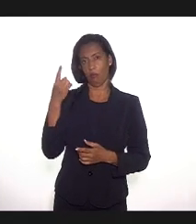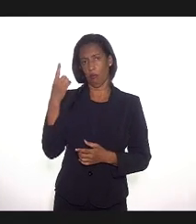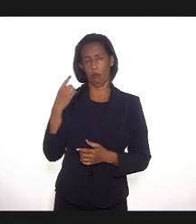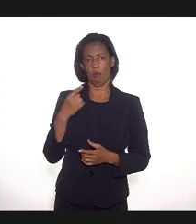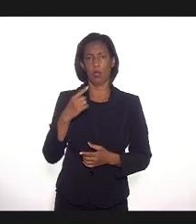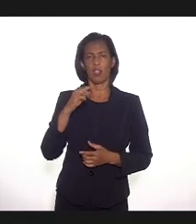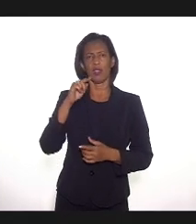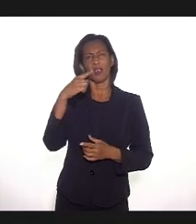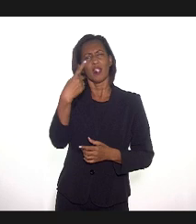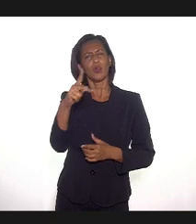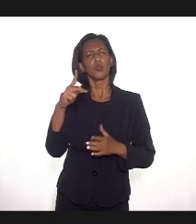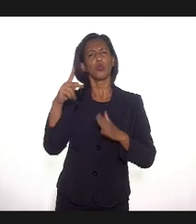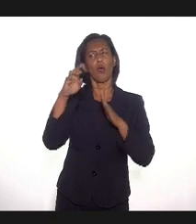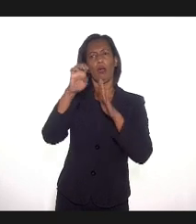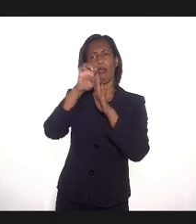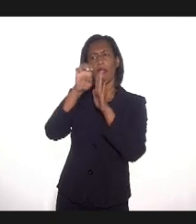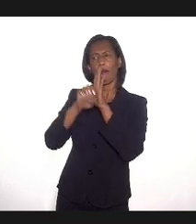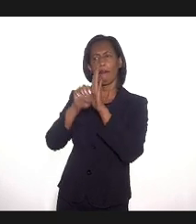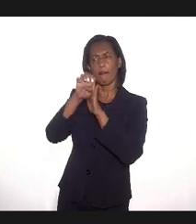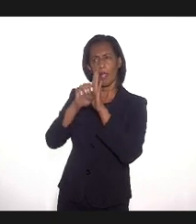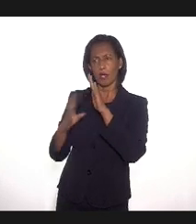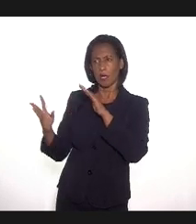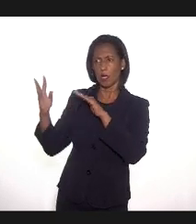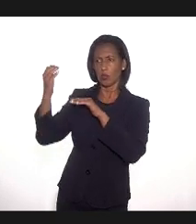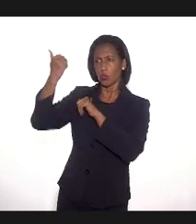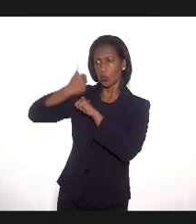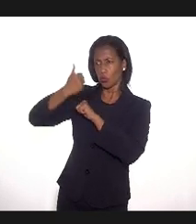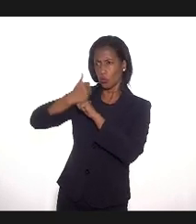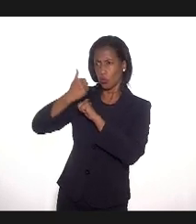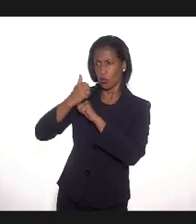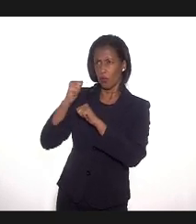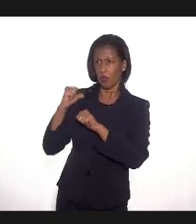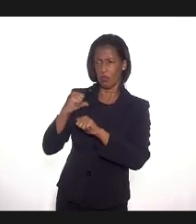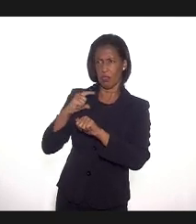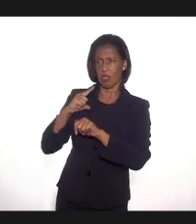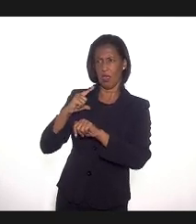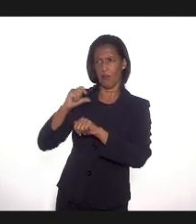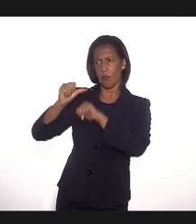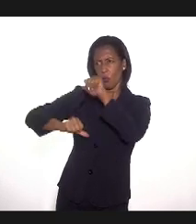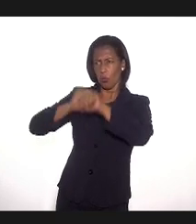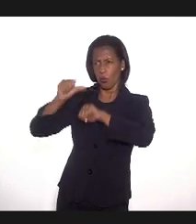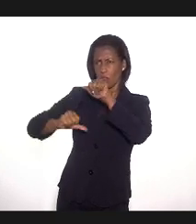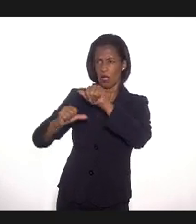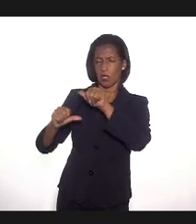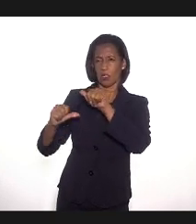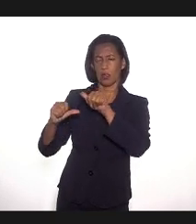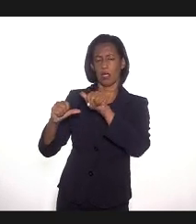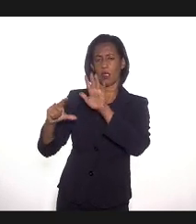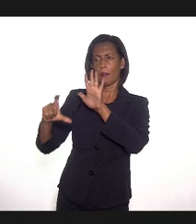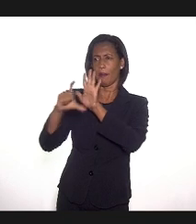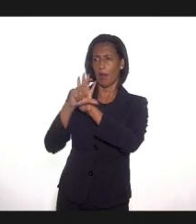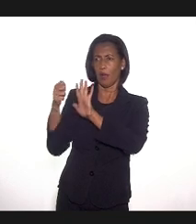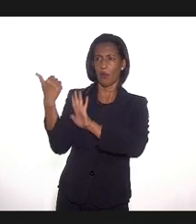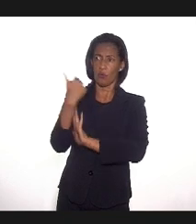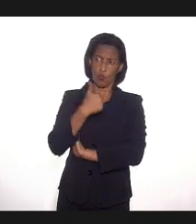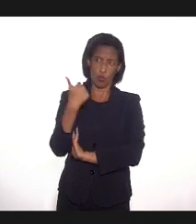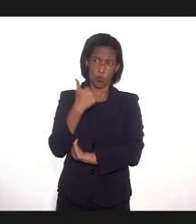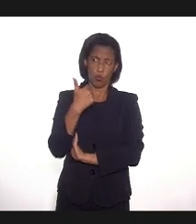no substitutivo, houve alguma alteração também ao parágrafo único que fala da